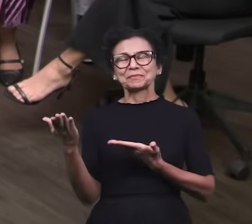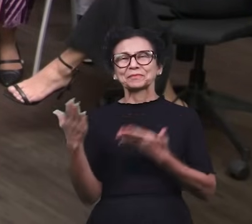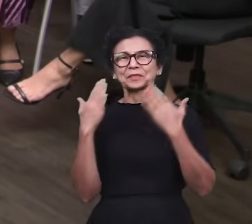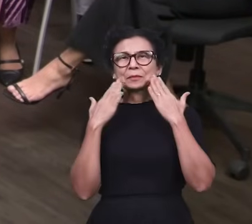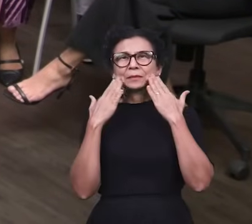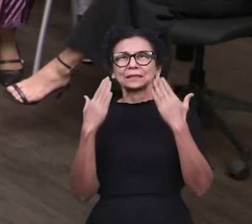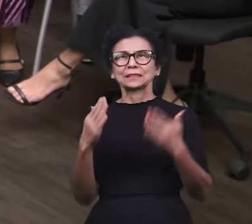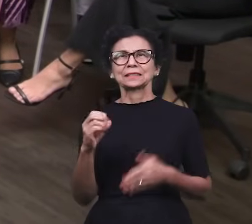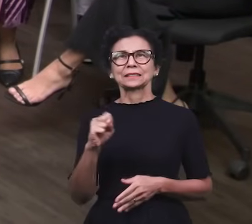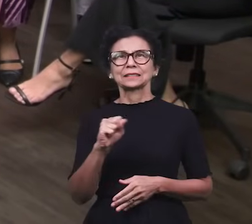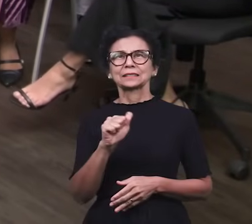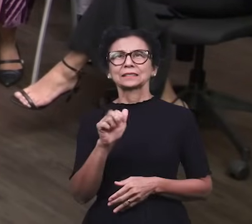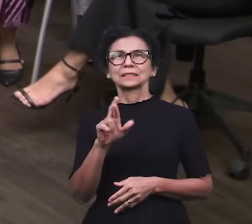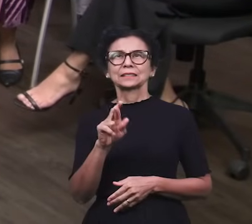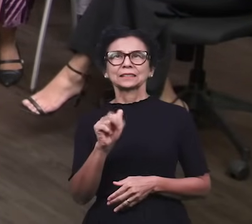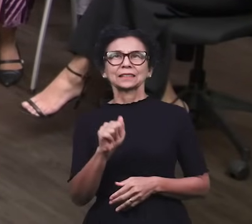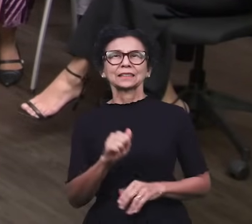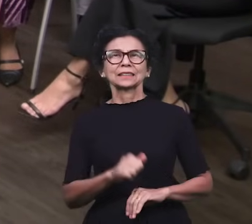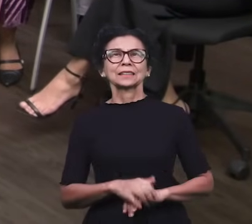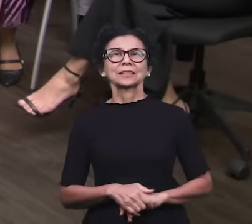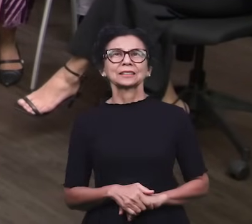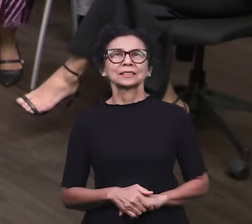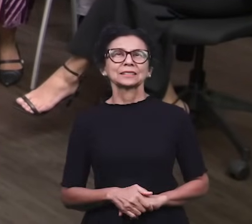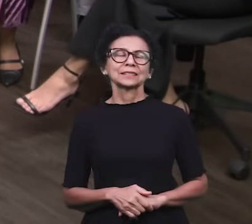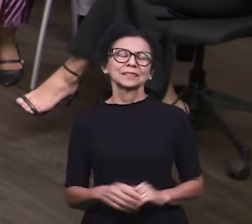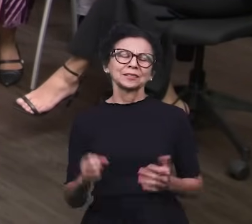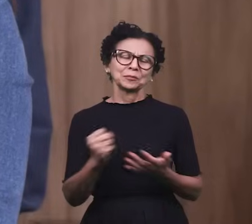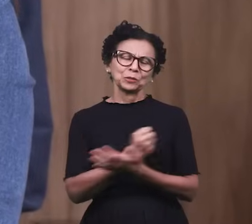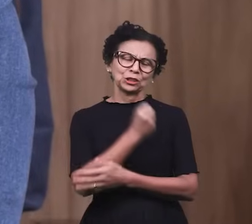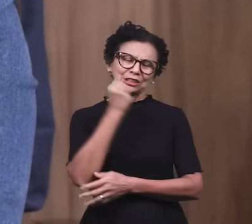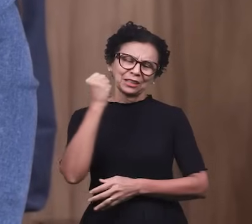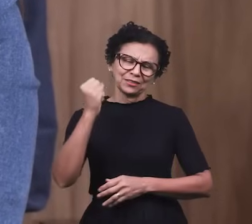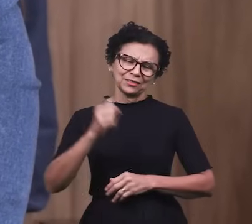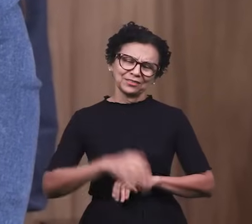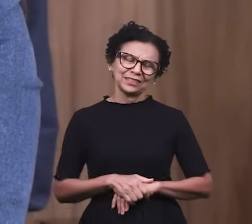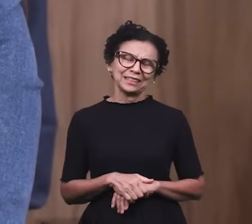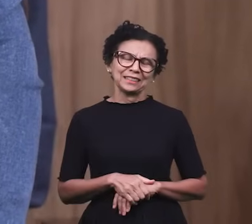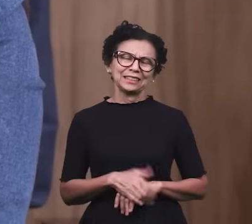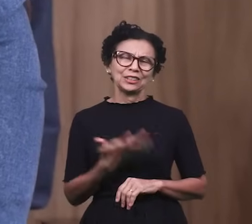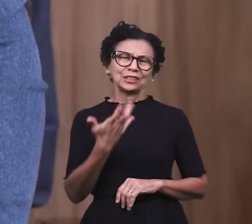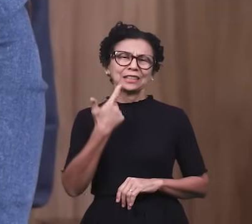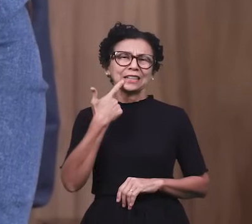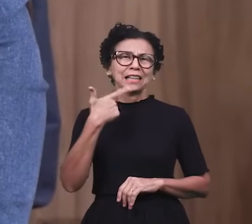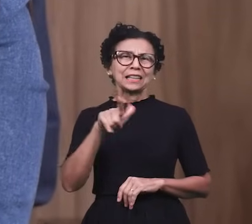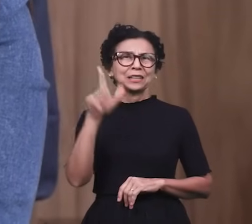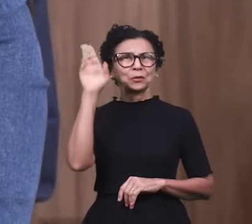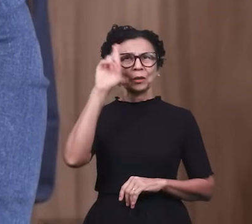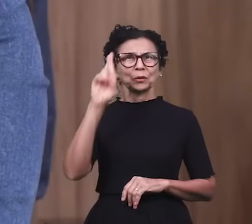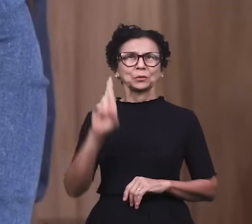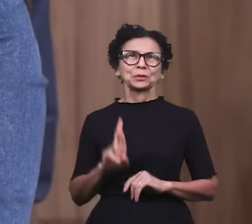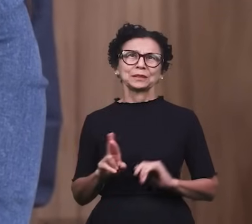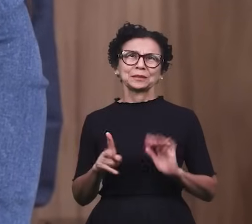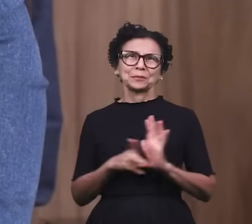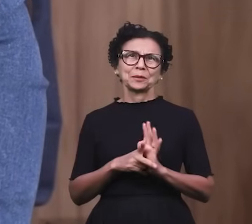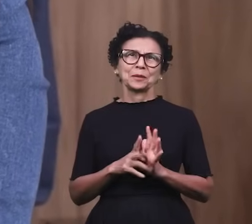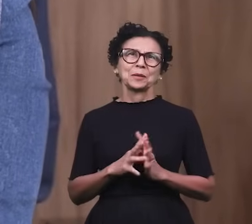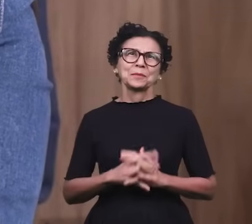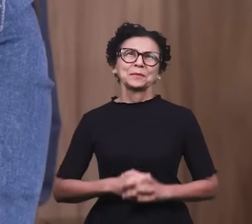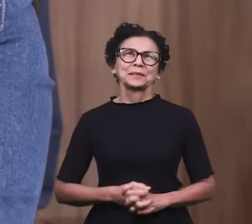de preferência português. Puxa, eu queria fazer logo em russo. Não, vai em português, Sarinha, vai em